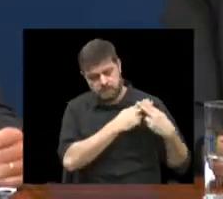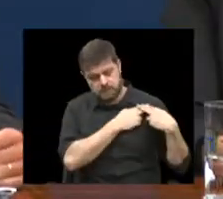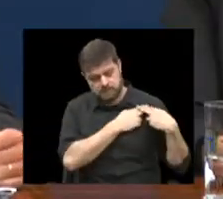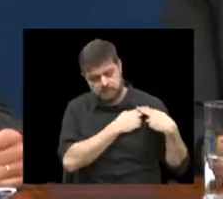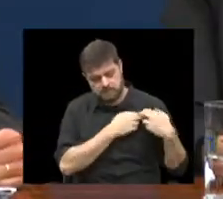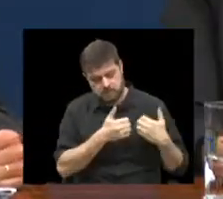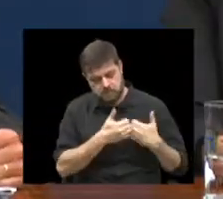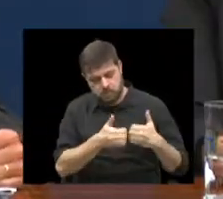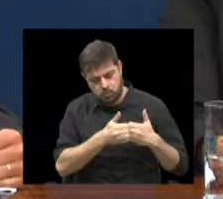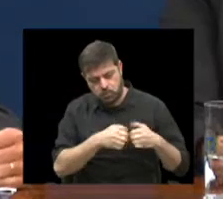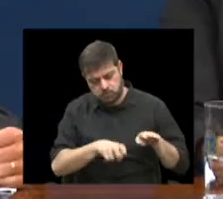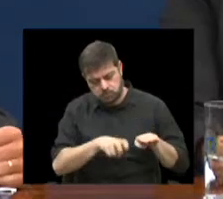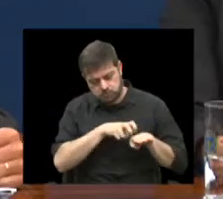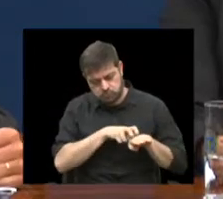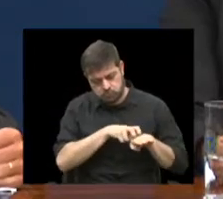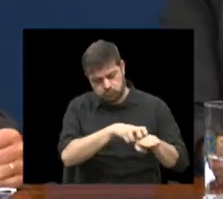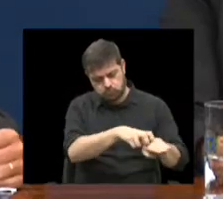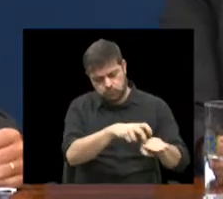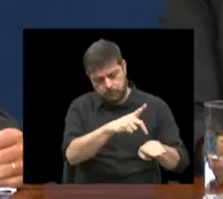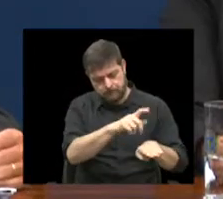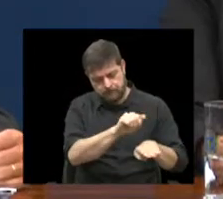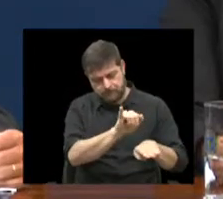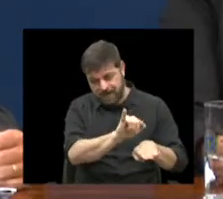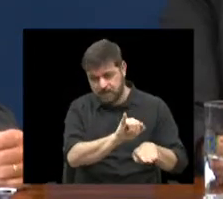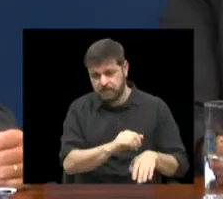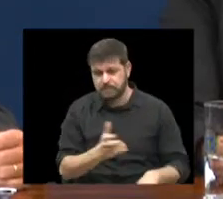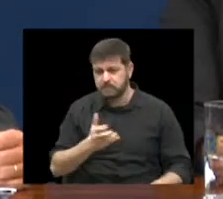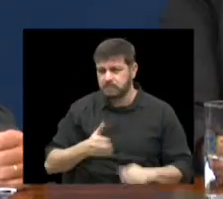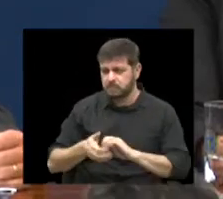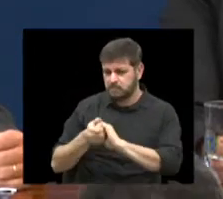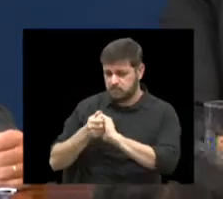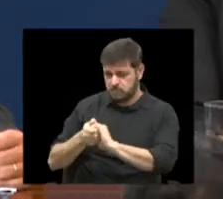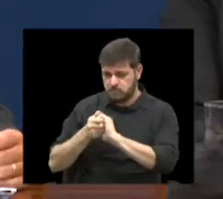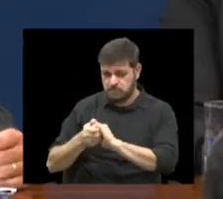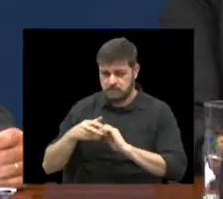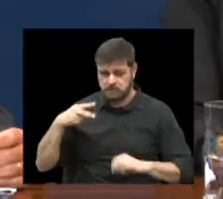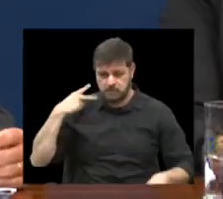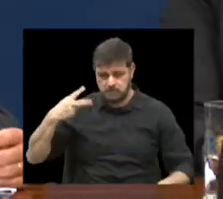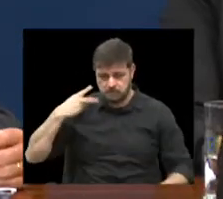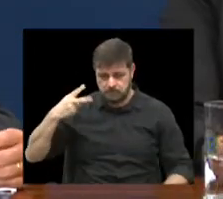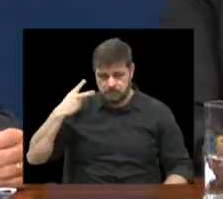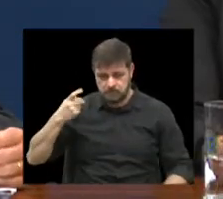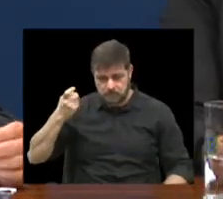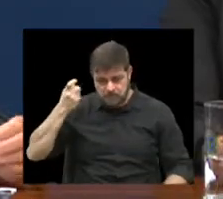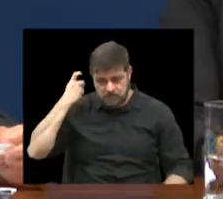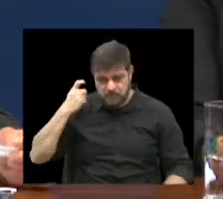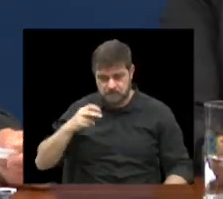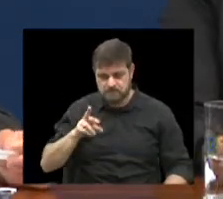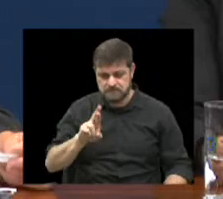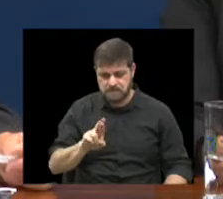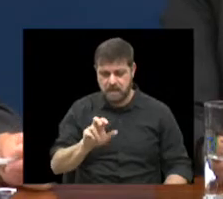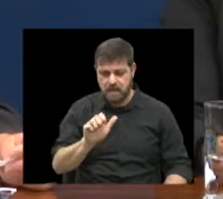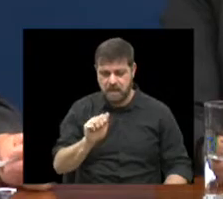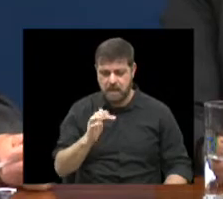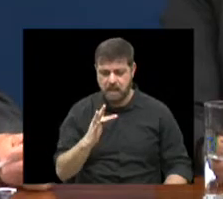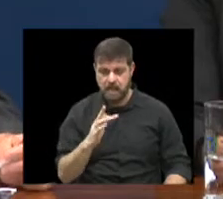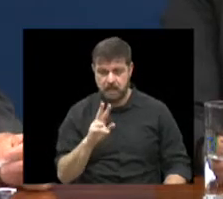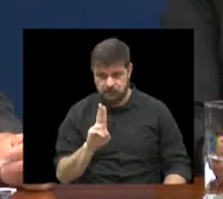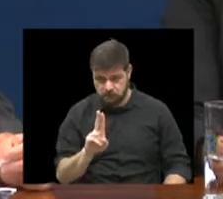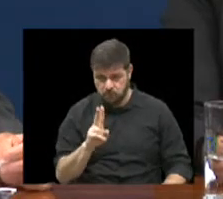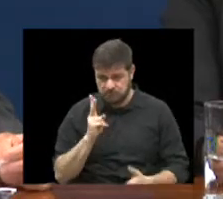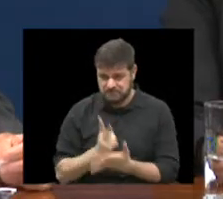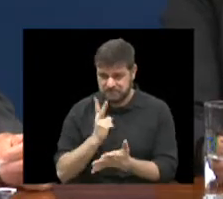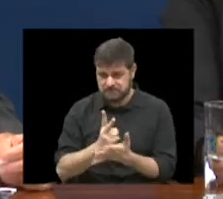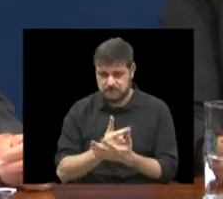Alberto, eu quero também, nesse mesmo sentido, cumprimentar o ex-vereador, nosso companheiro Antônio Rafu, que sempre